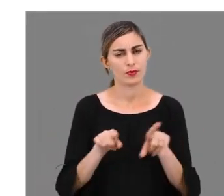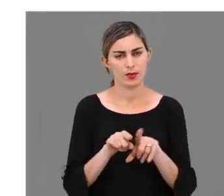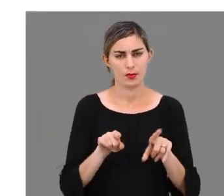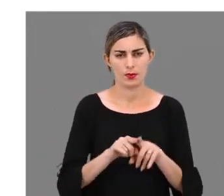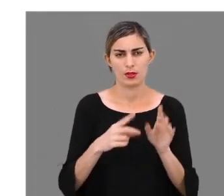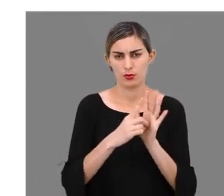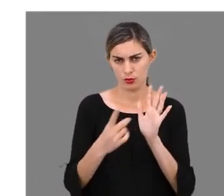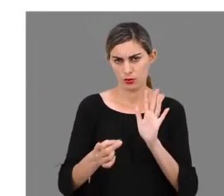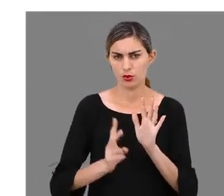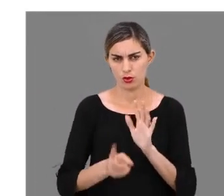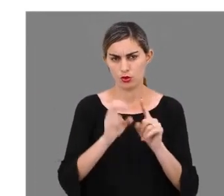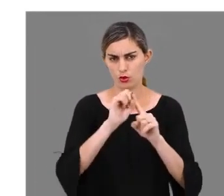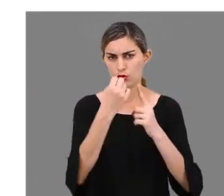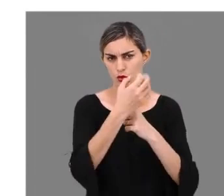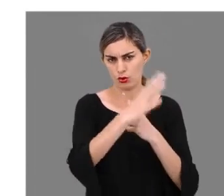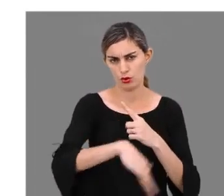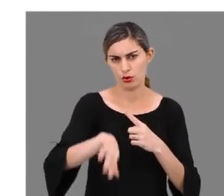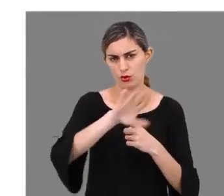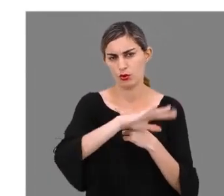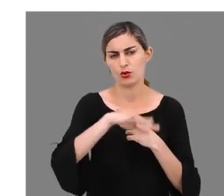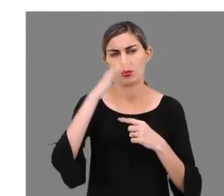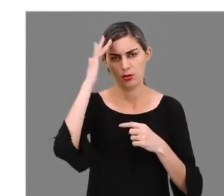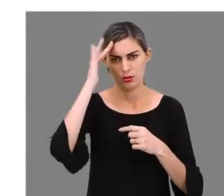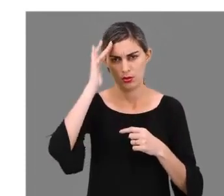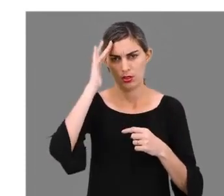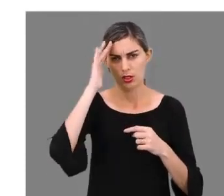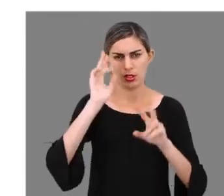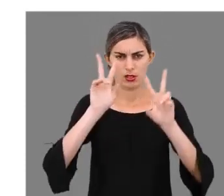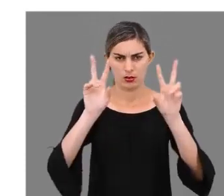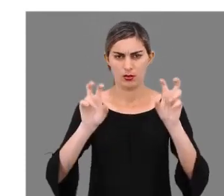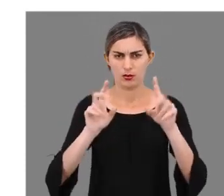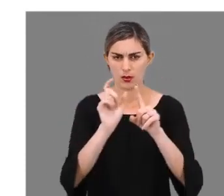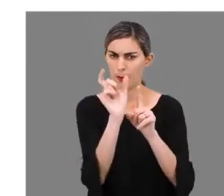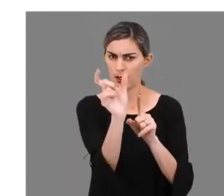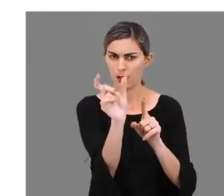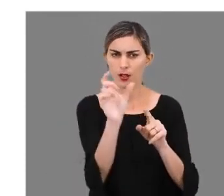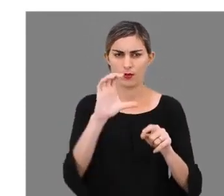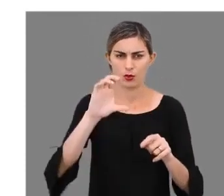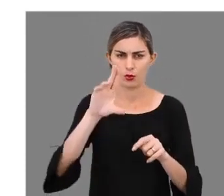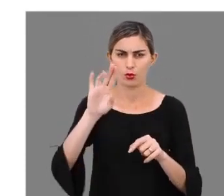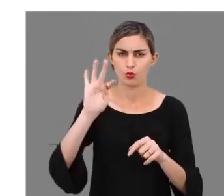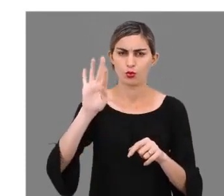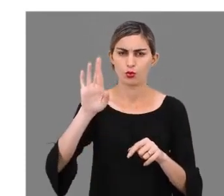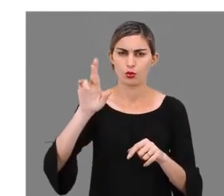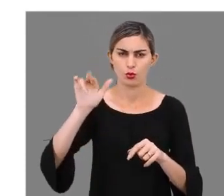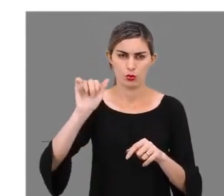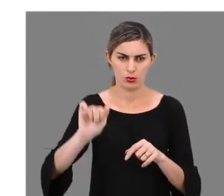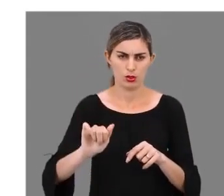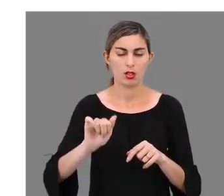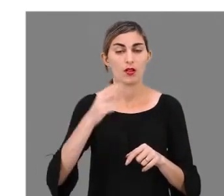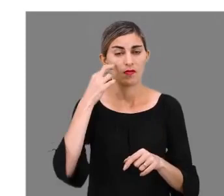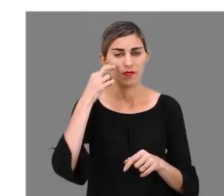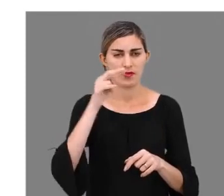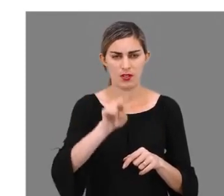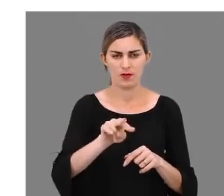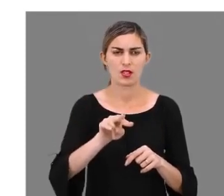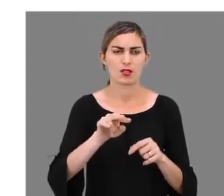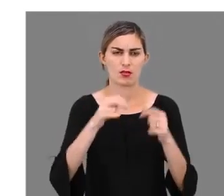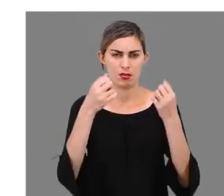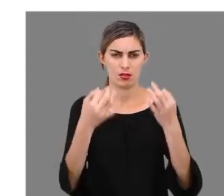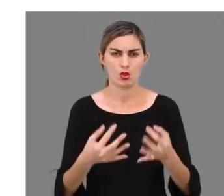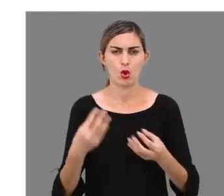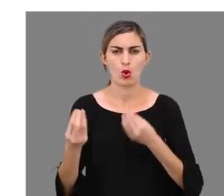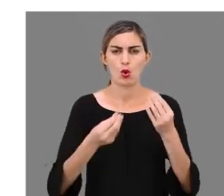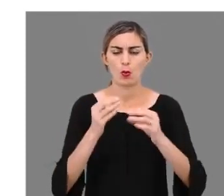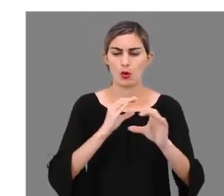Recorrendo ao dicionário de sociologia para entender o termo, modernamente o termo cultura, vemos que ele se reporta aos